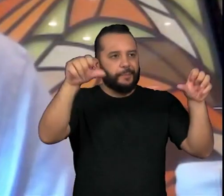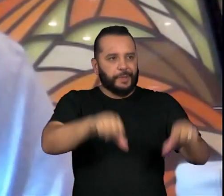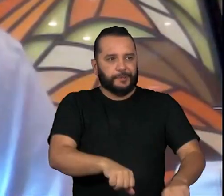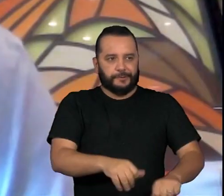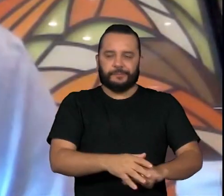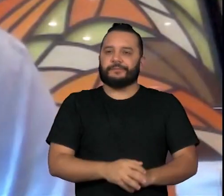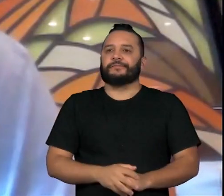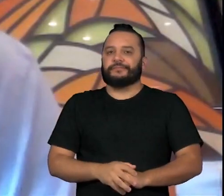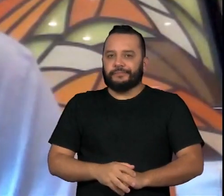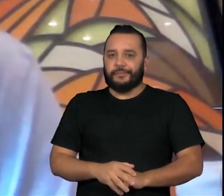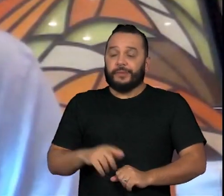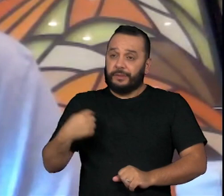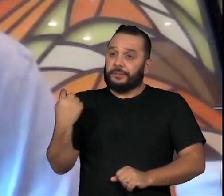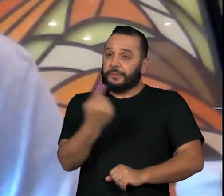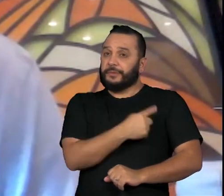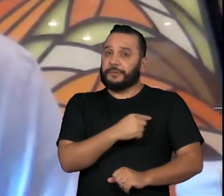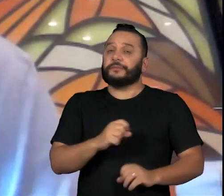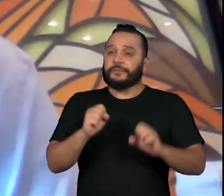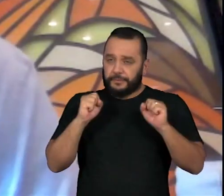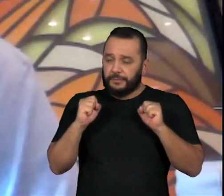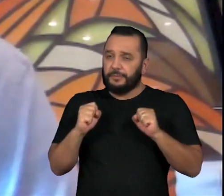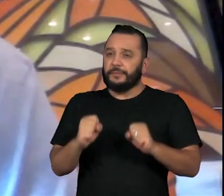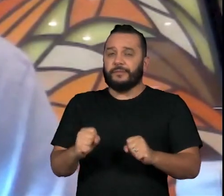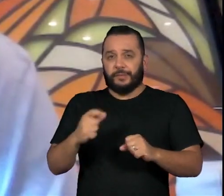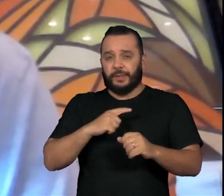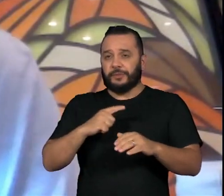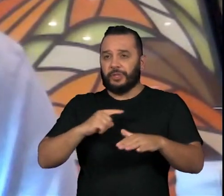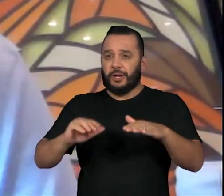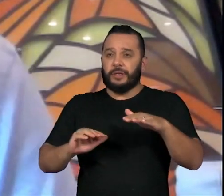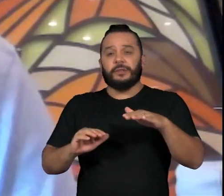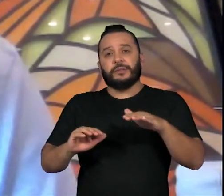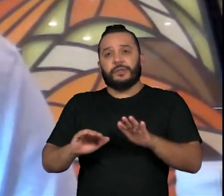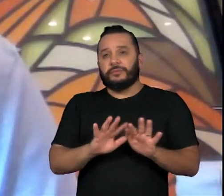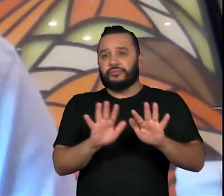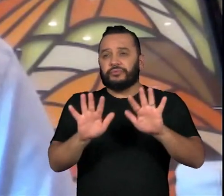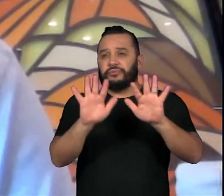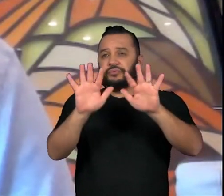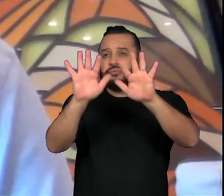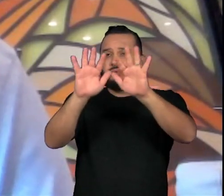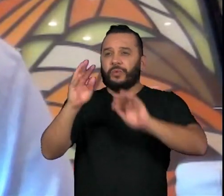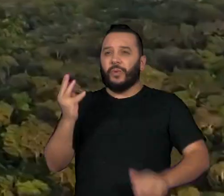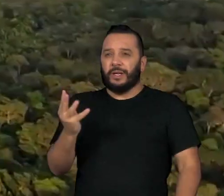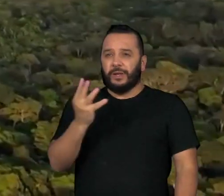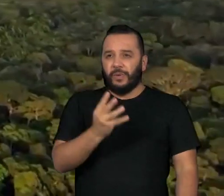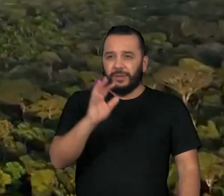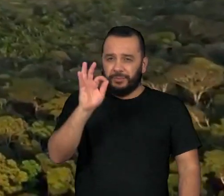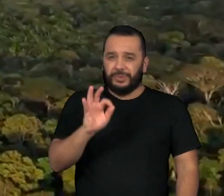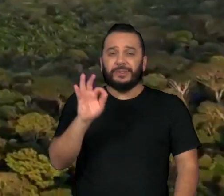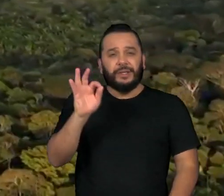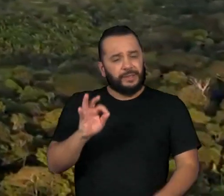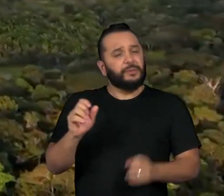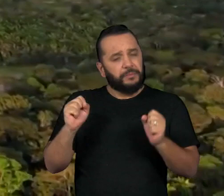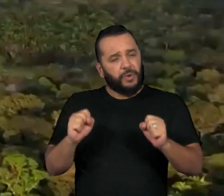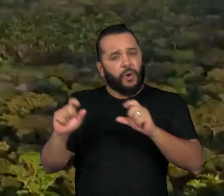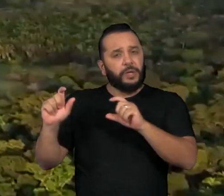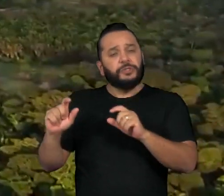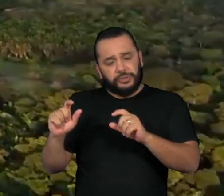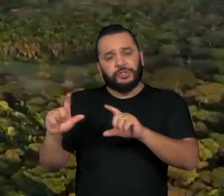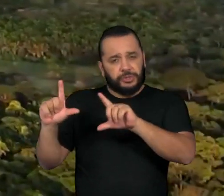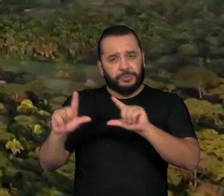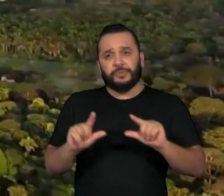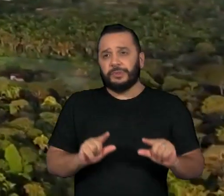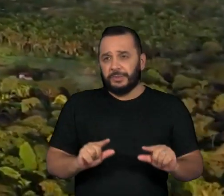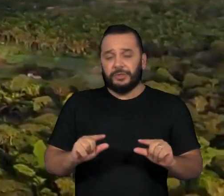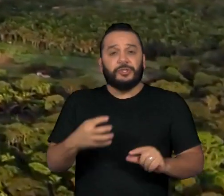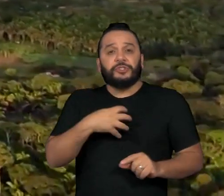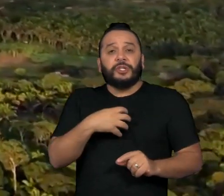nossas emissões em 44%, que corresponde às emissões do desmatamento da Amazônia, de uma maneira muito